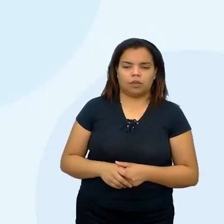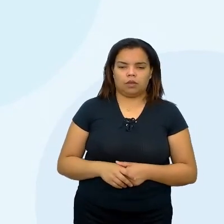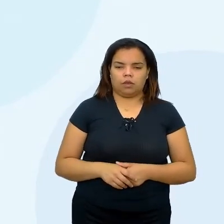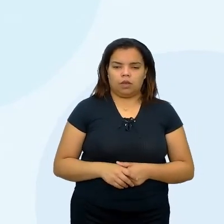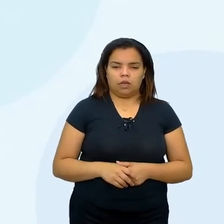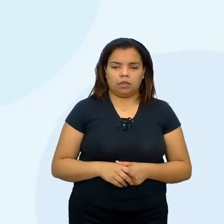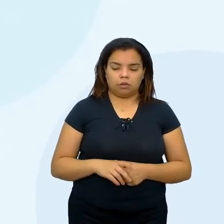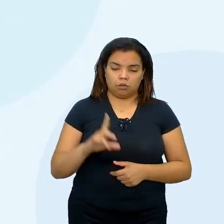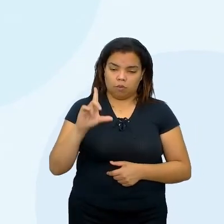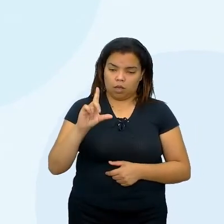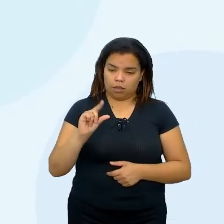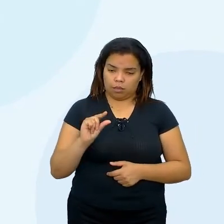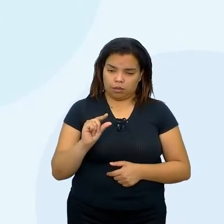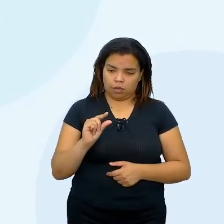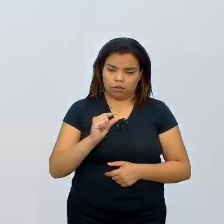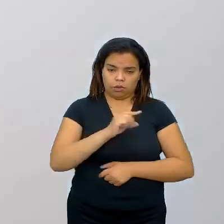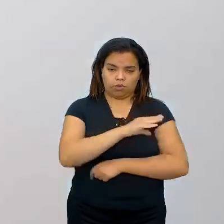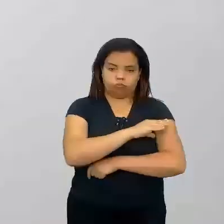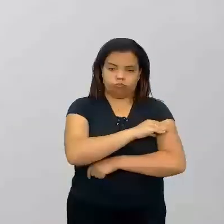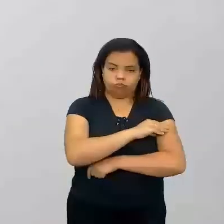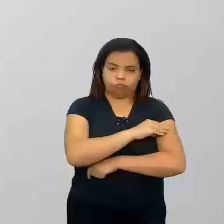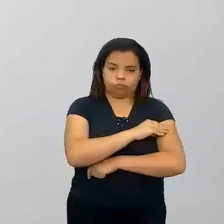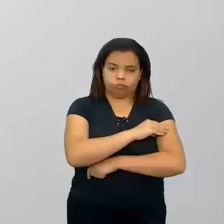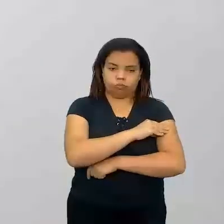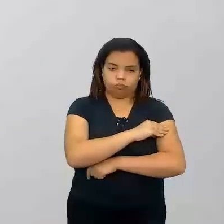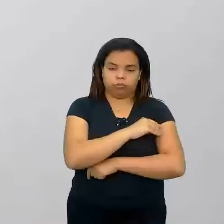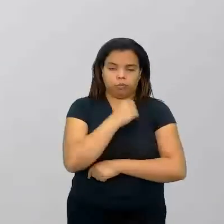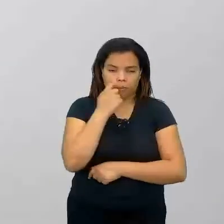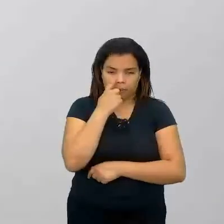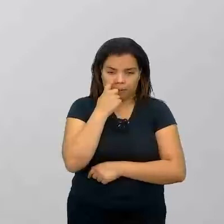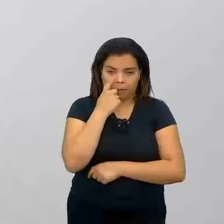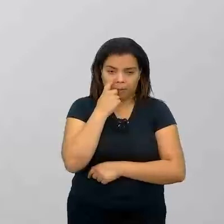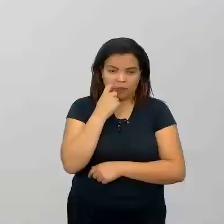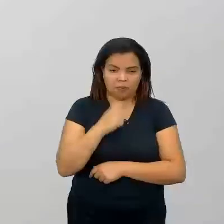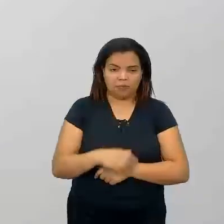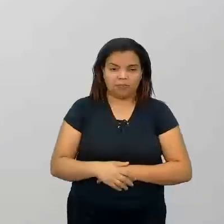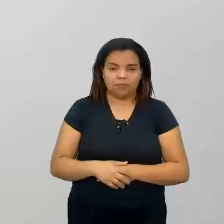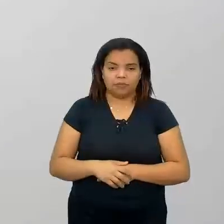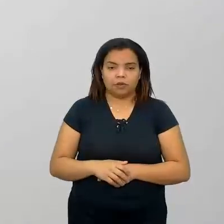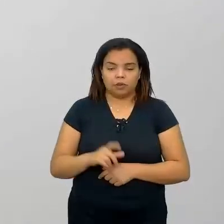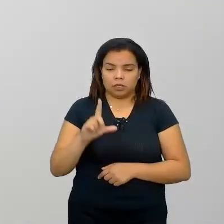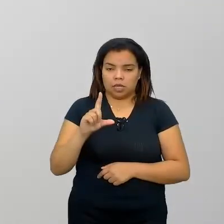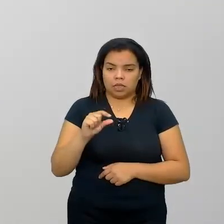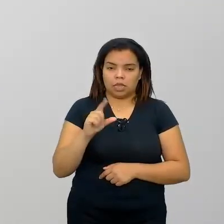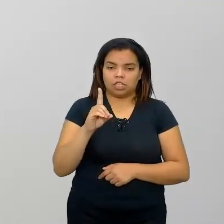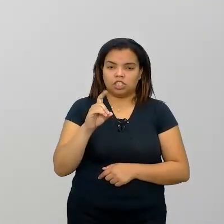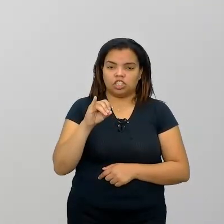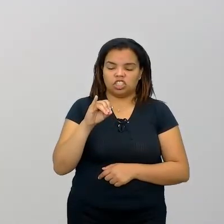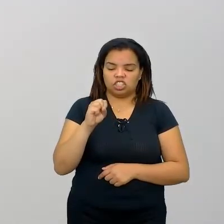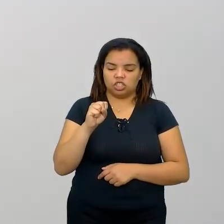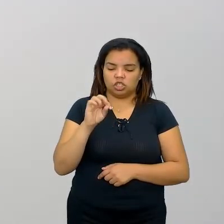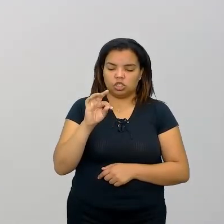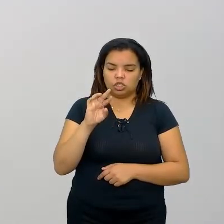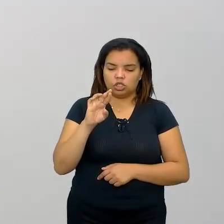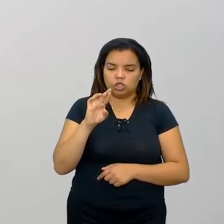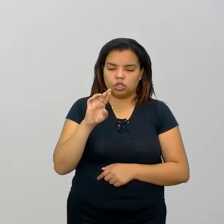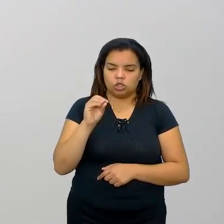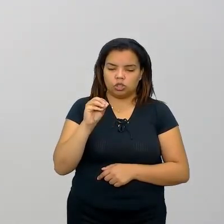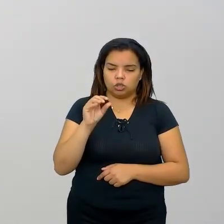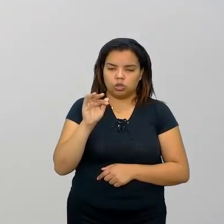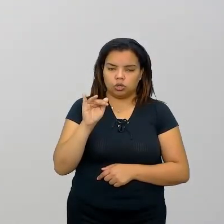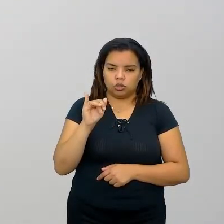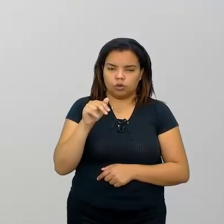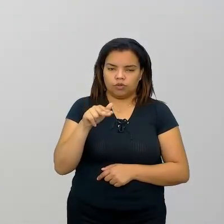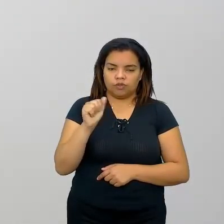uma redução dessa proteína, da distrofina. Com essa redução da distrofina, eu tenho aí, né,